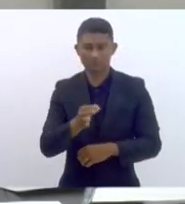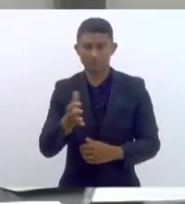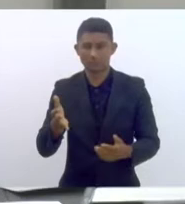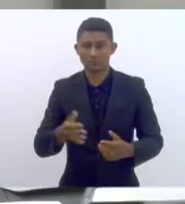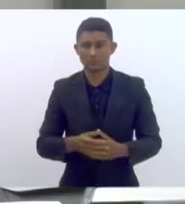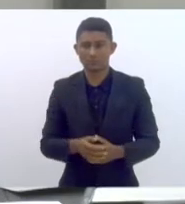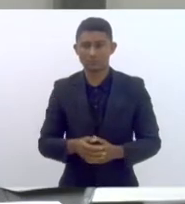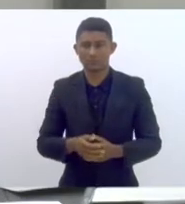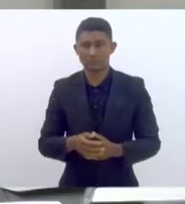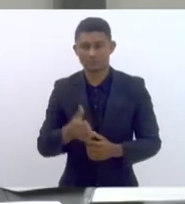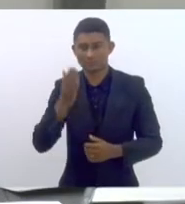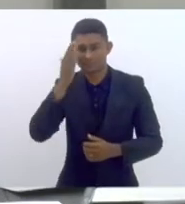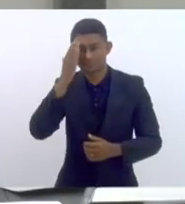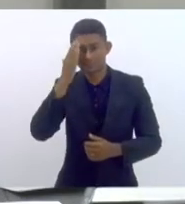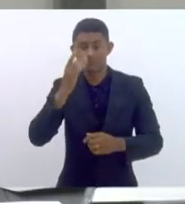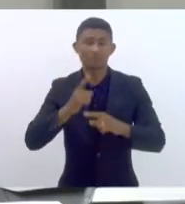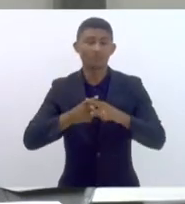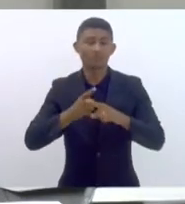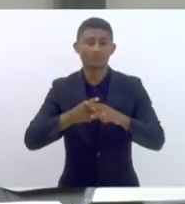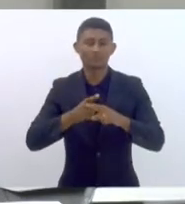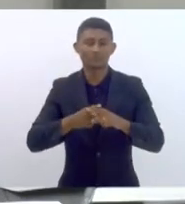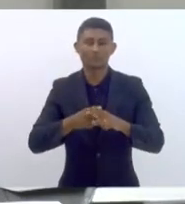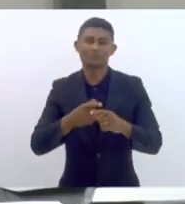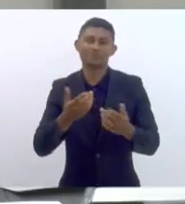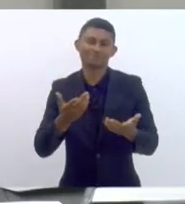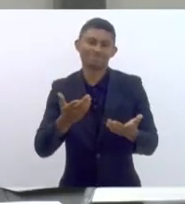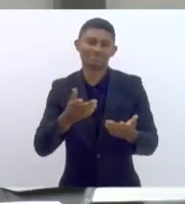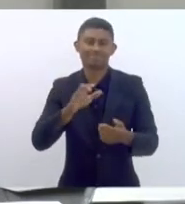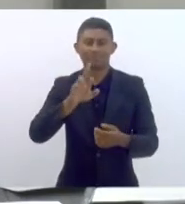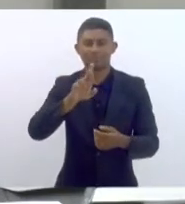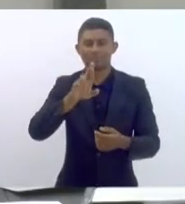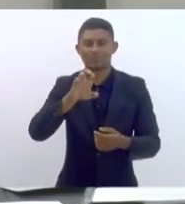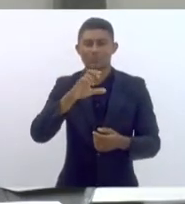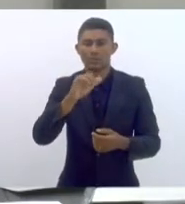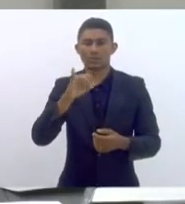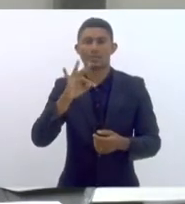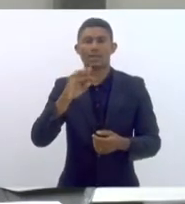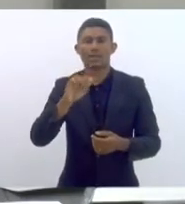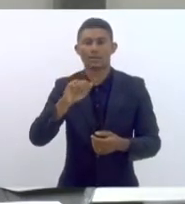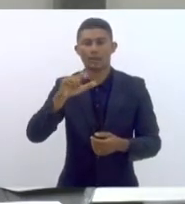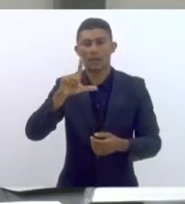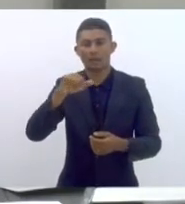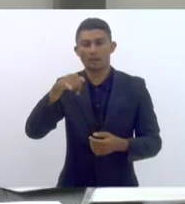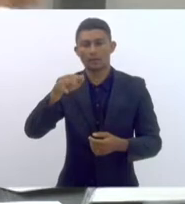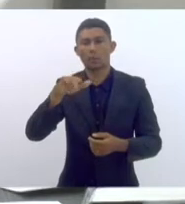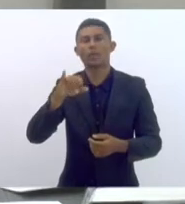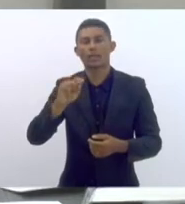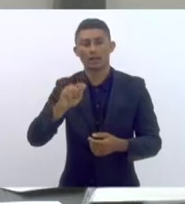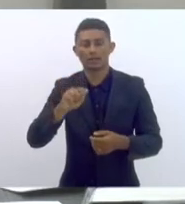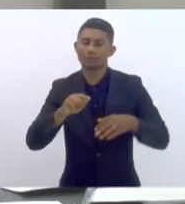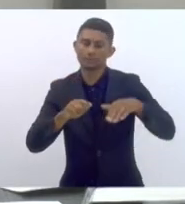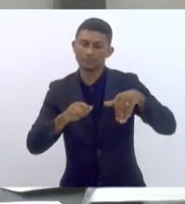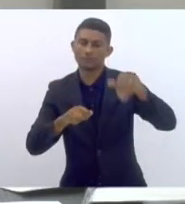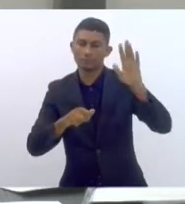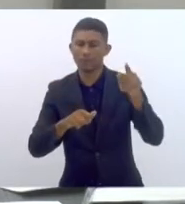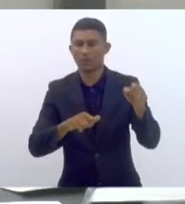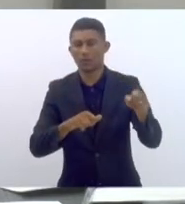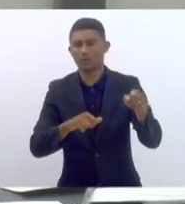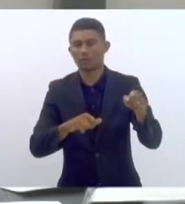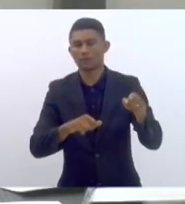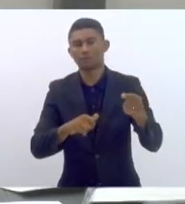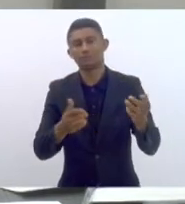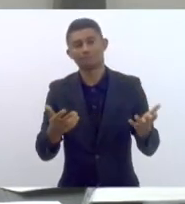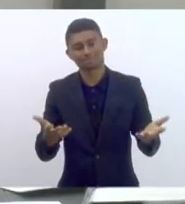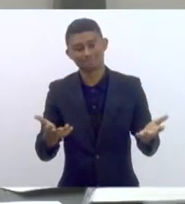Em tese é, né? Porque a receita líquida é maior que a receita corrente líquida. Né? Então, só